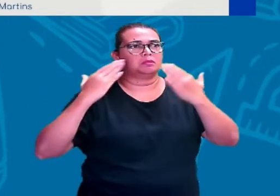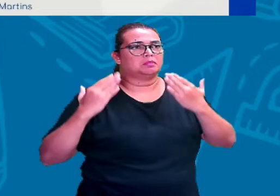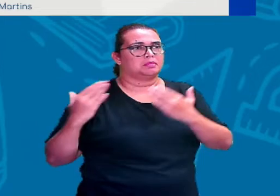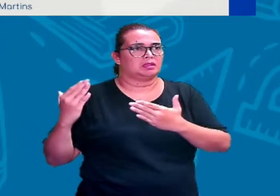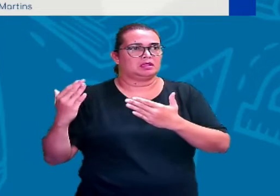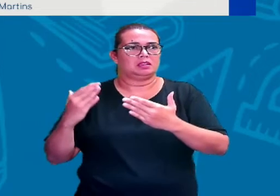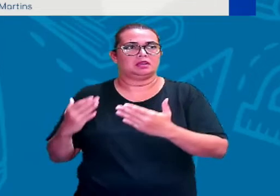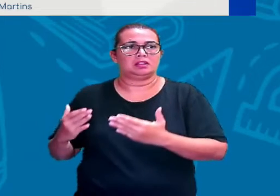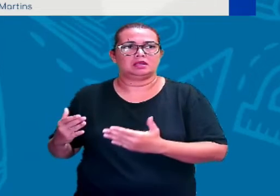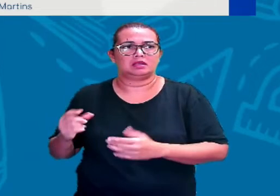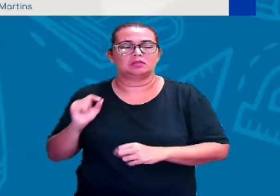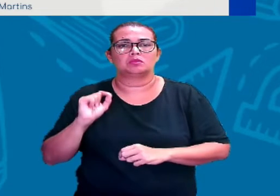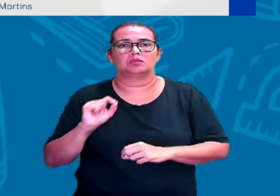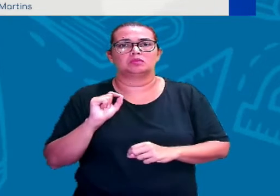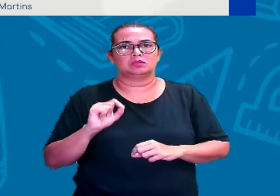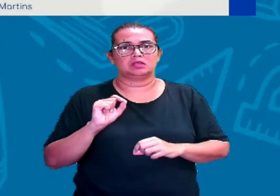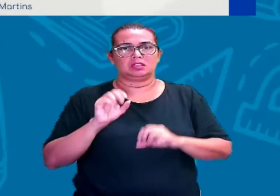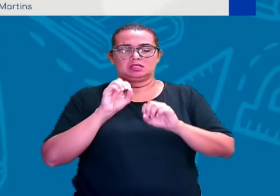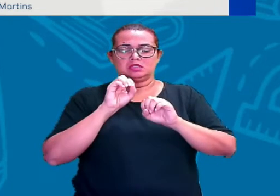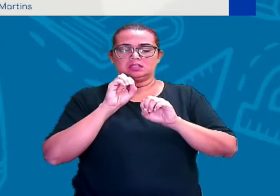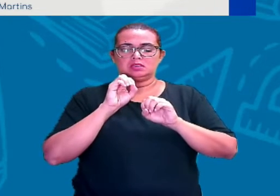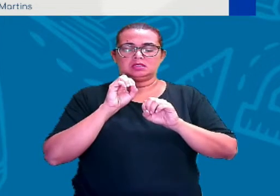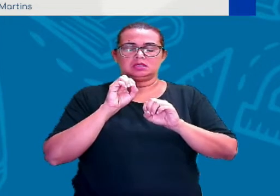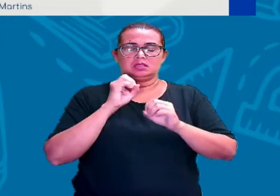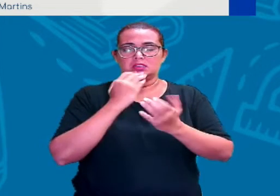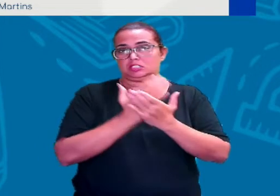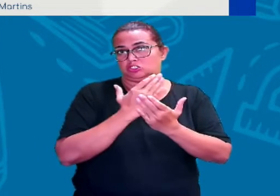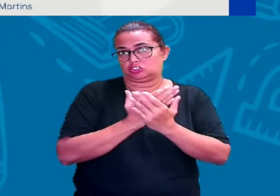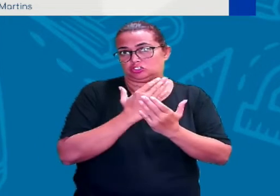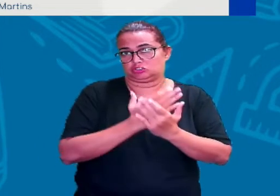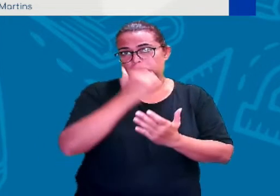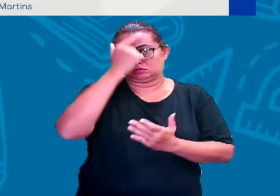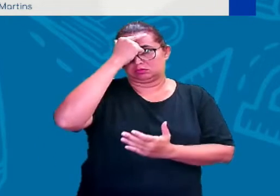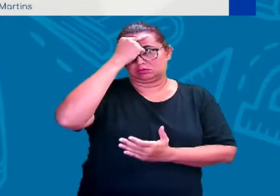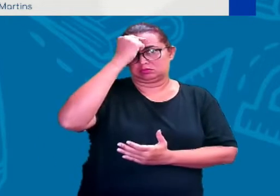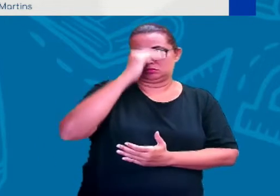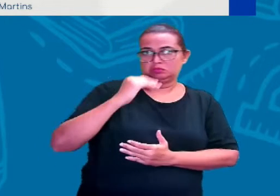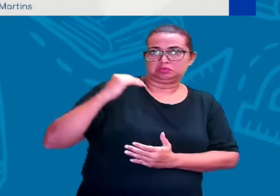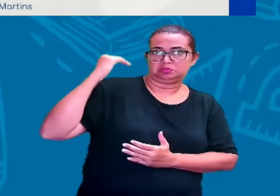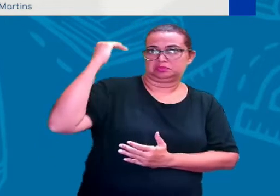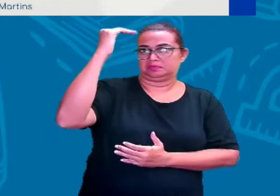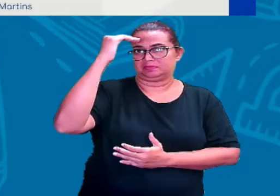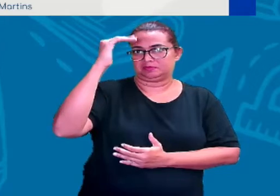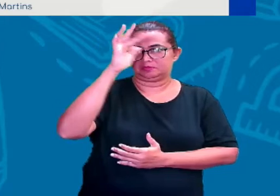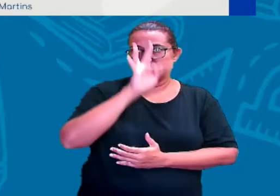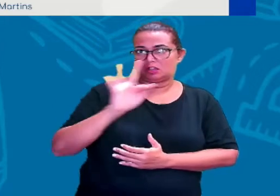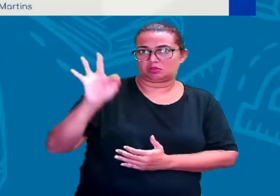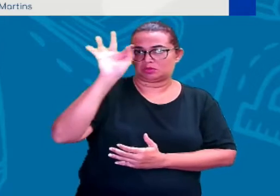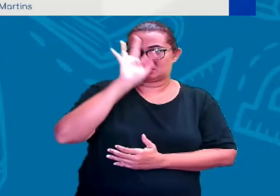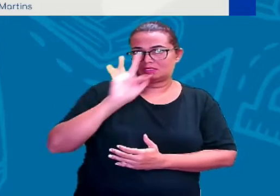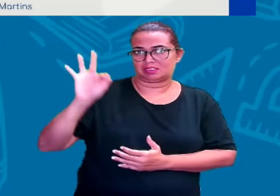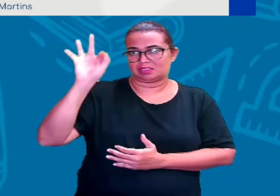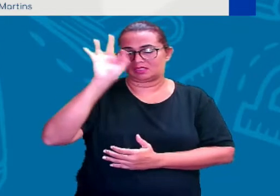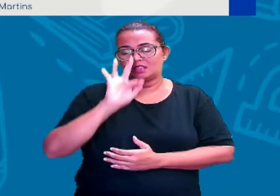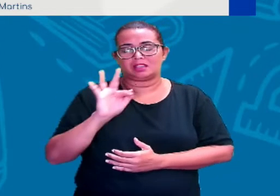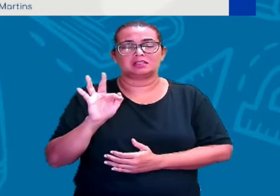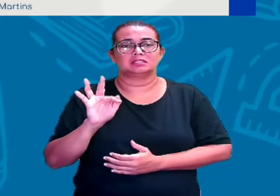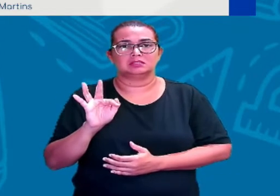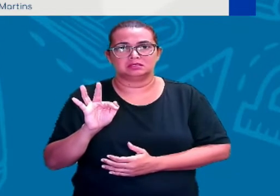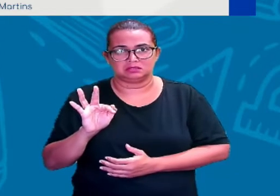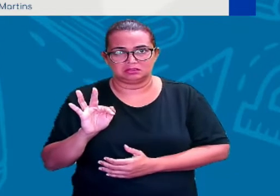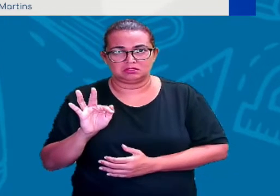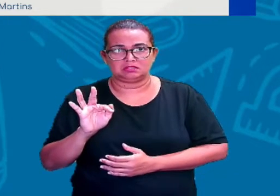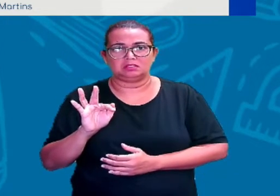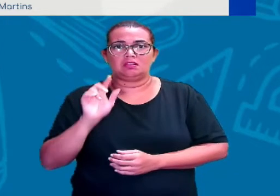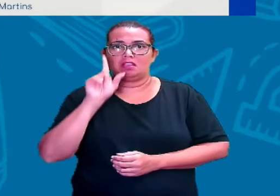a questão do ensino superior, né? Então, pessoas que estão empregadas e com ensino superior, o número maior são